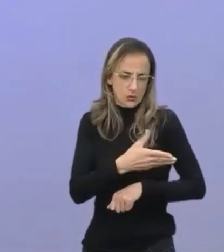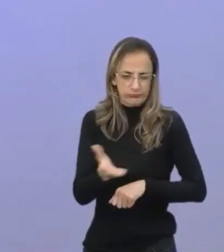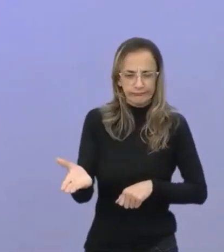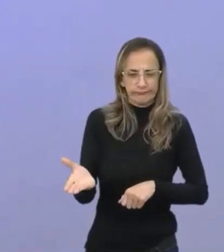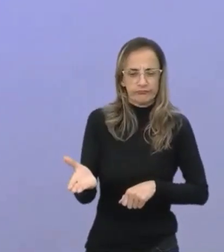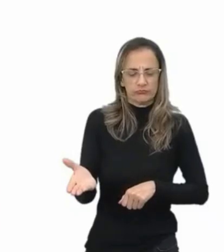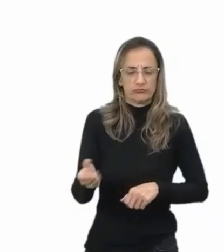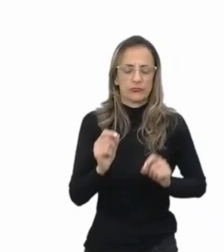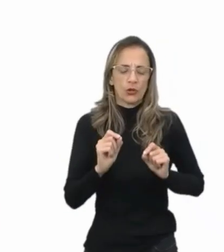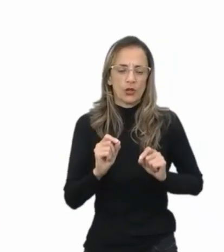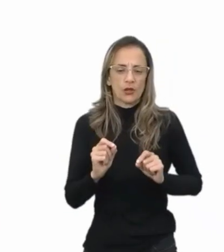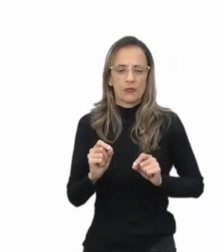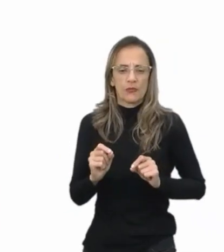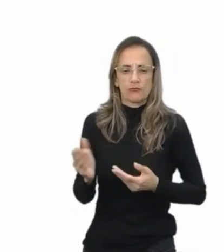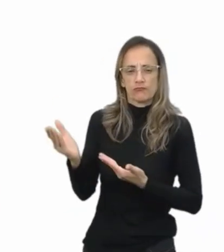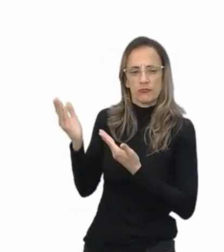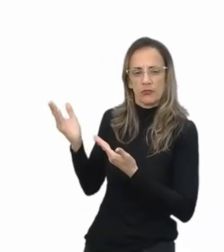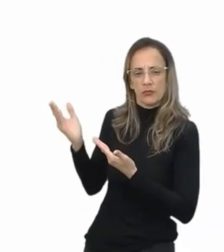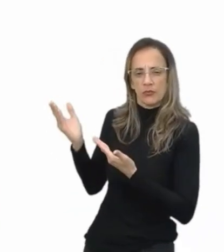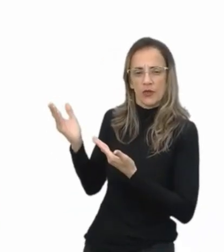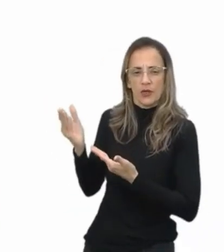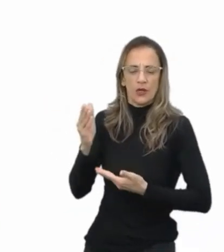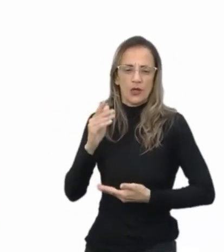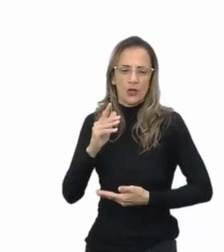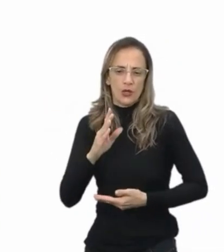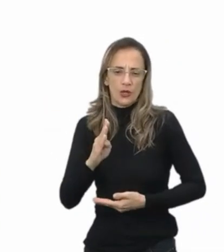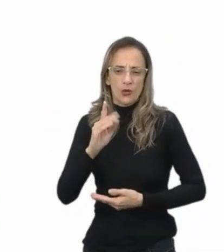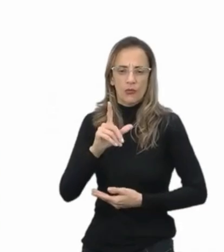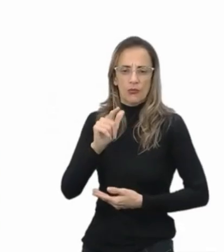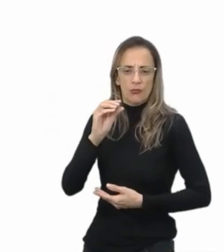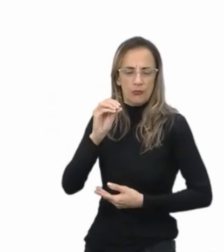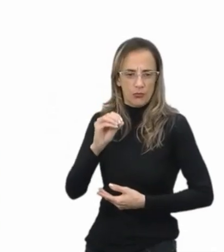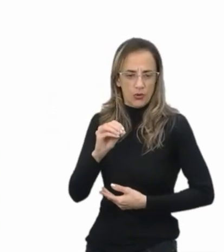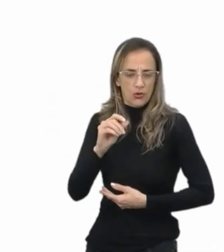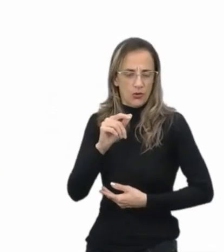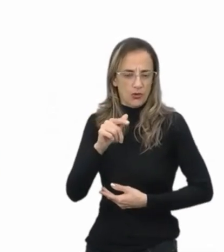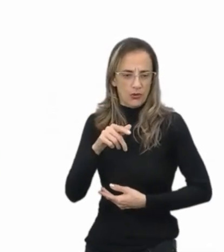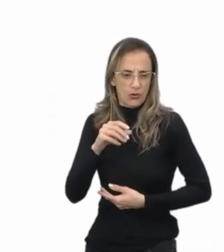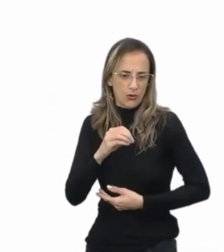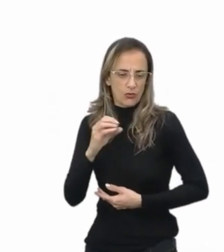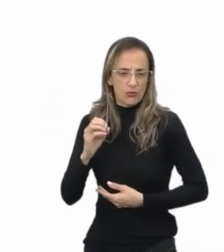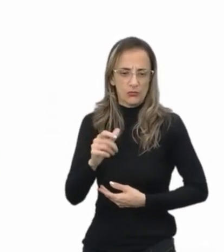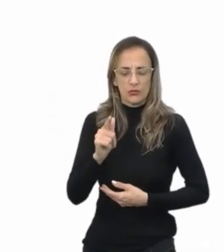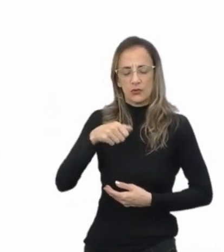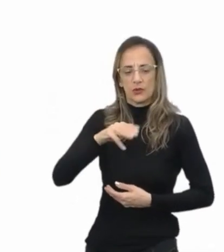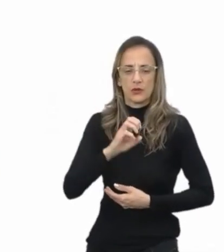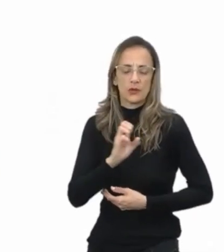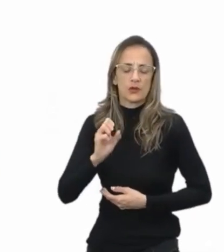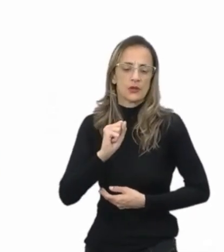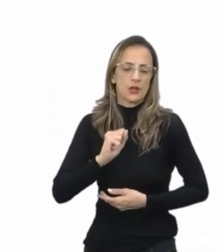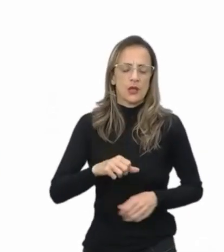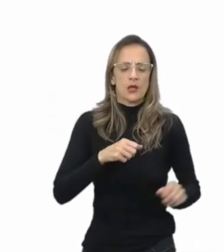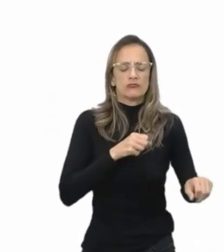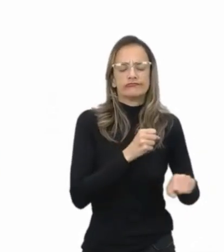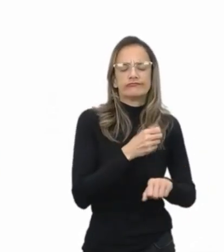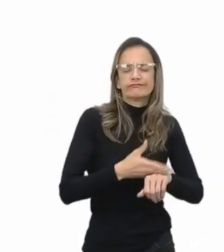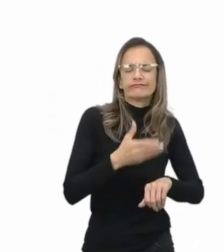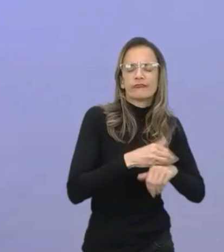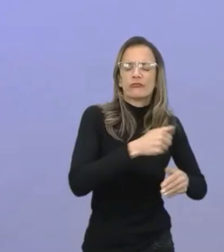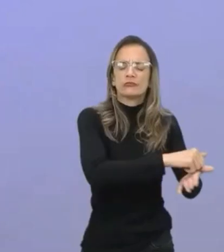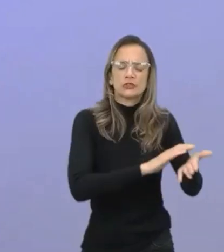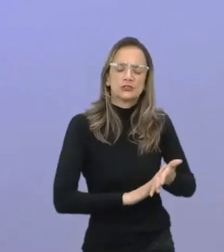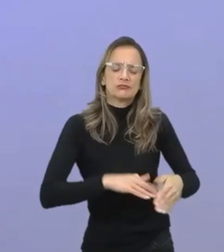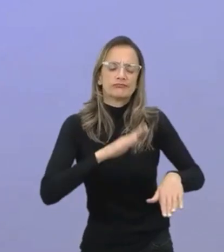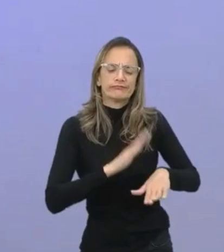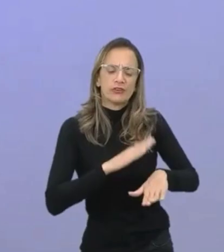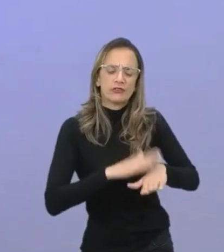o Block Games, que é uma plataforma que lá vocês vão conseguir trabalhar com seus estudantes atividades que vai levá-los a entender, então, o conceito